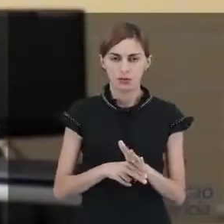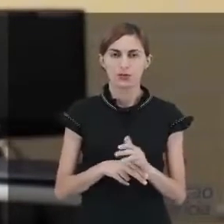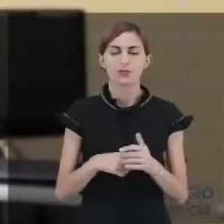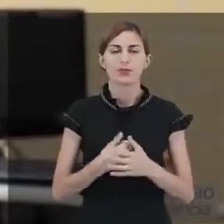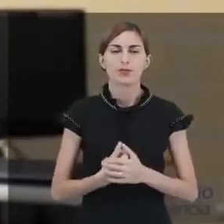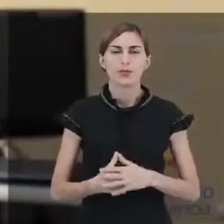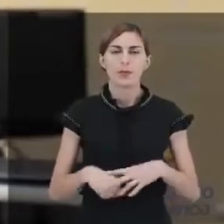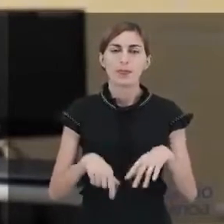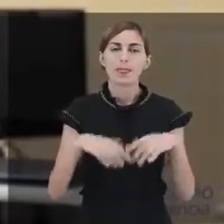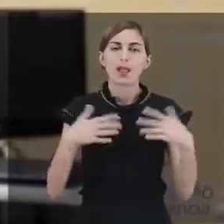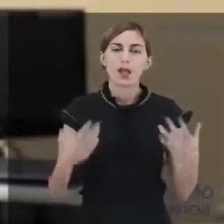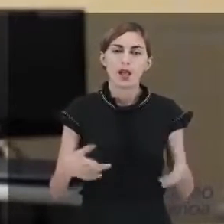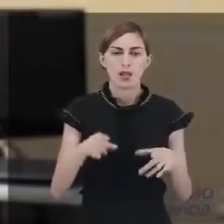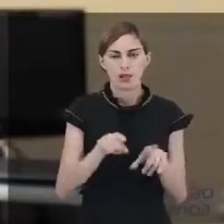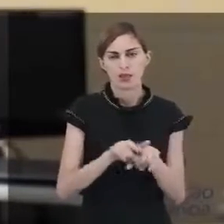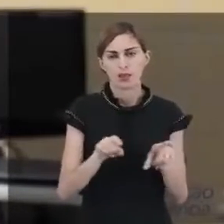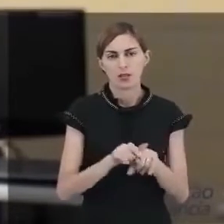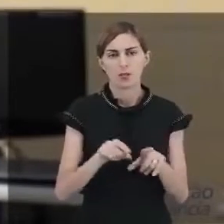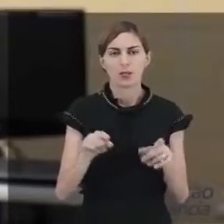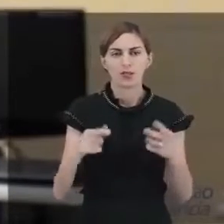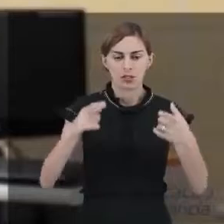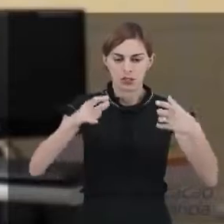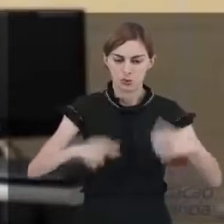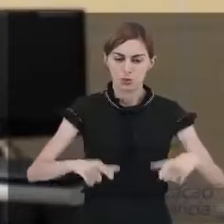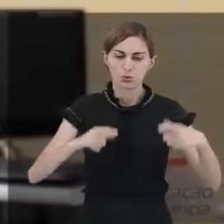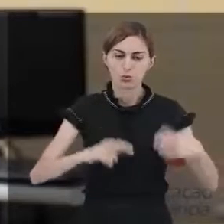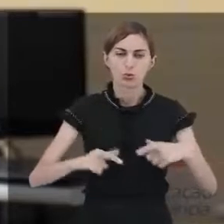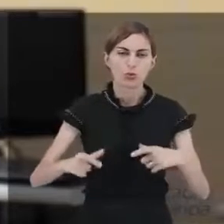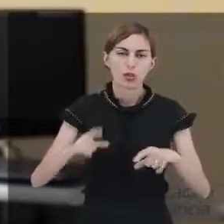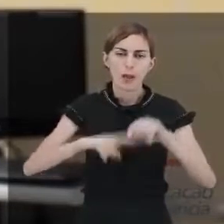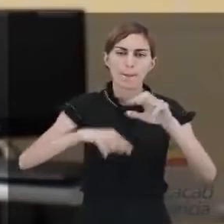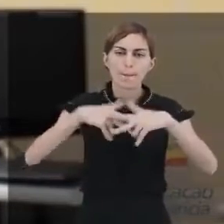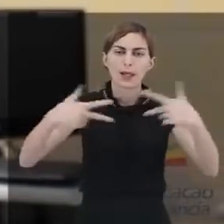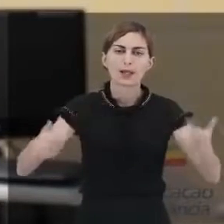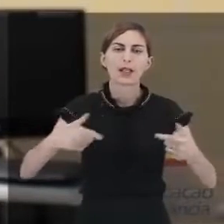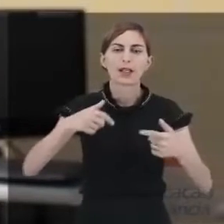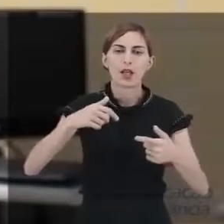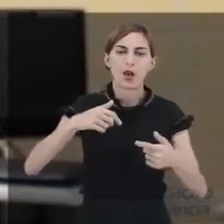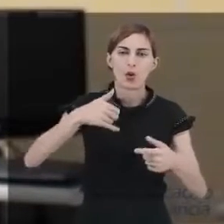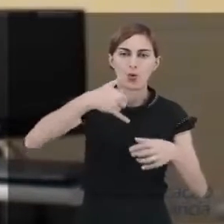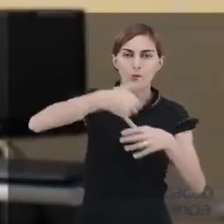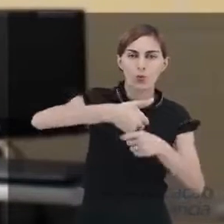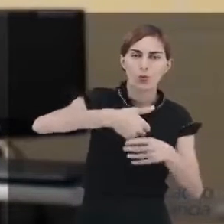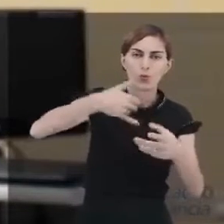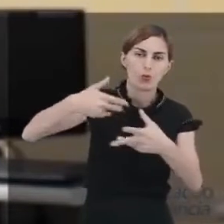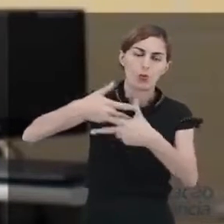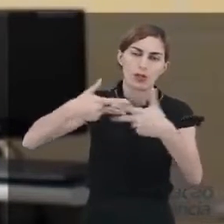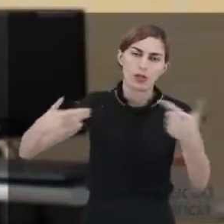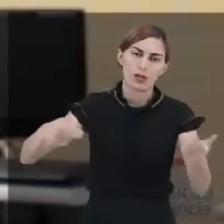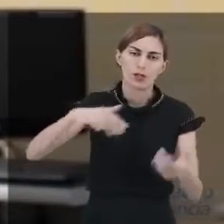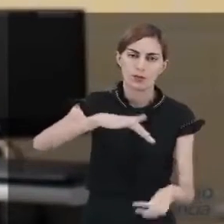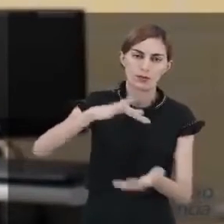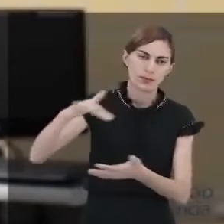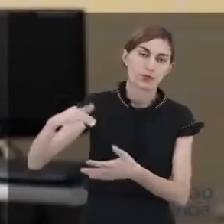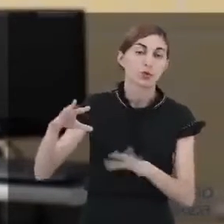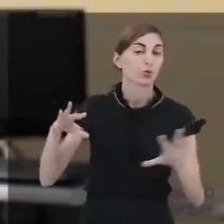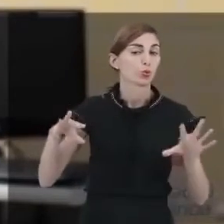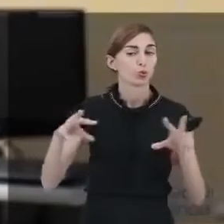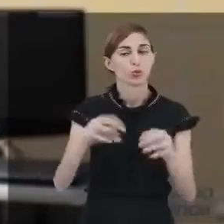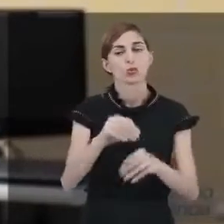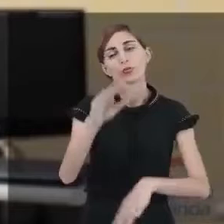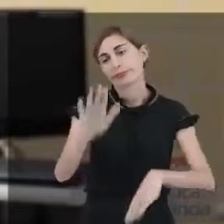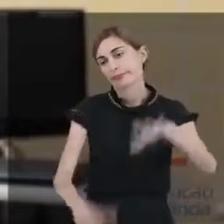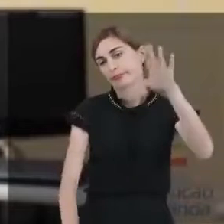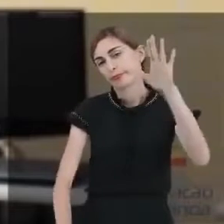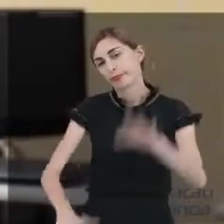exigibilidade. É uma tancagem, é um espaço onde vai ter muito material combustível, a exigência naturalmente crescerá. Então tudo isso vai variar de acordo